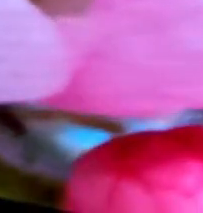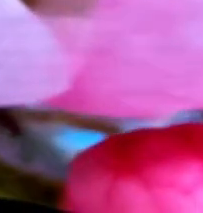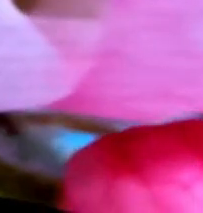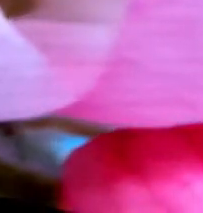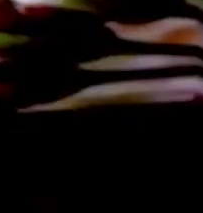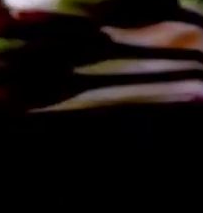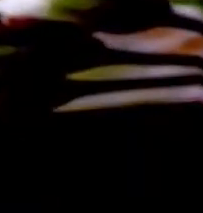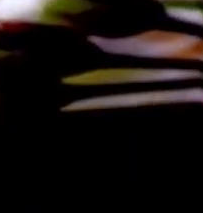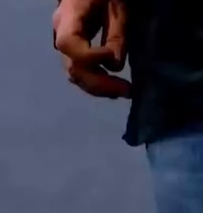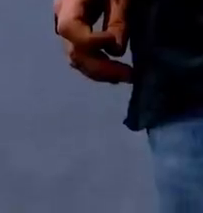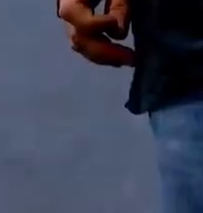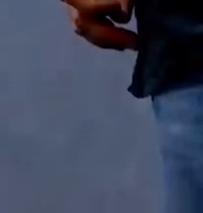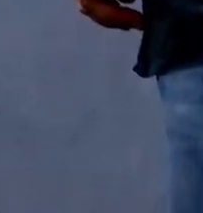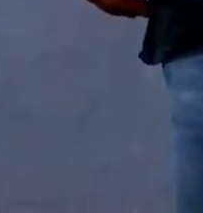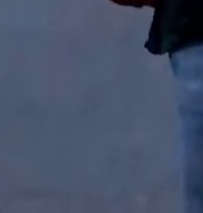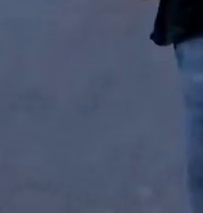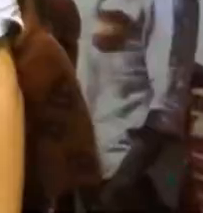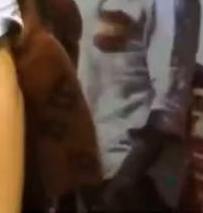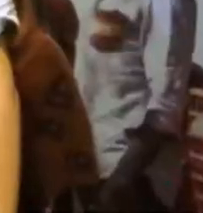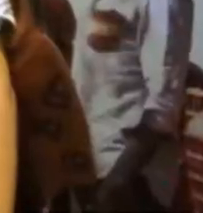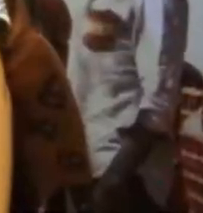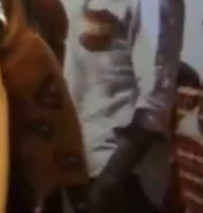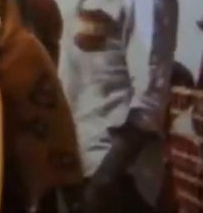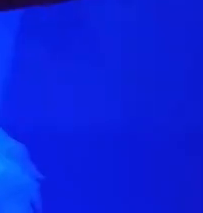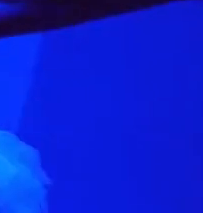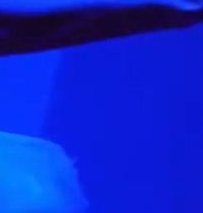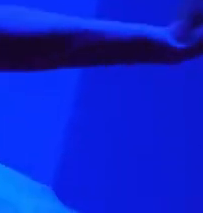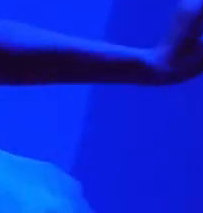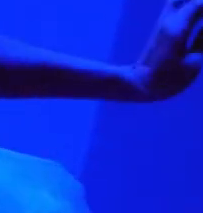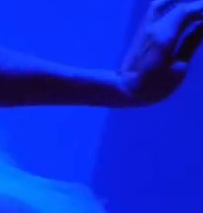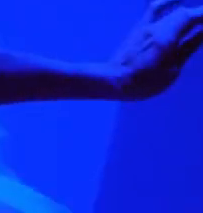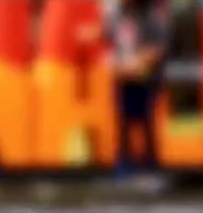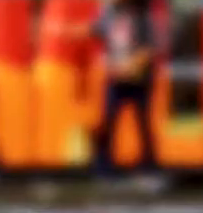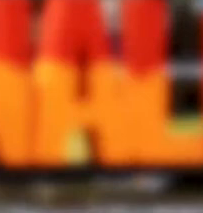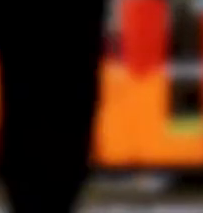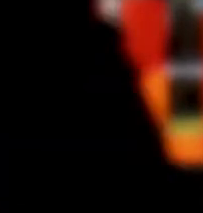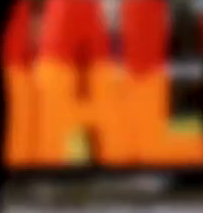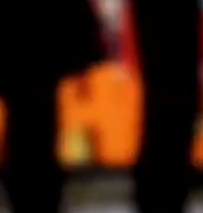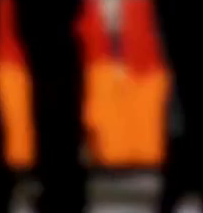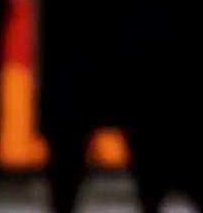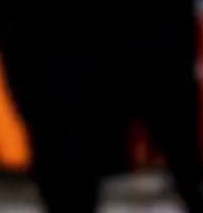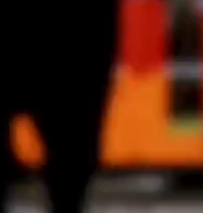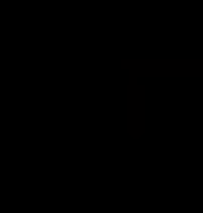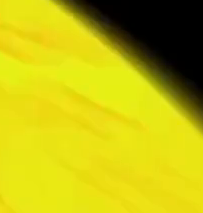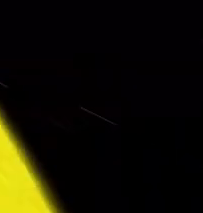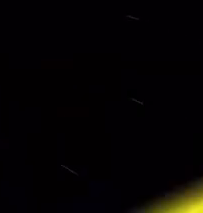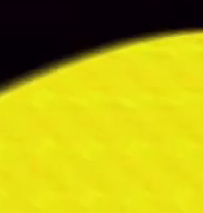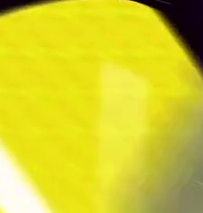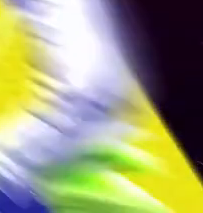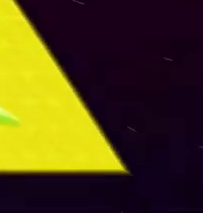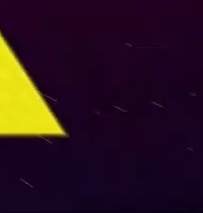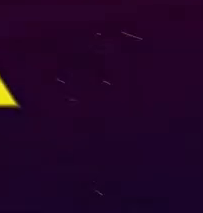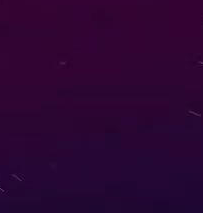a edição especial de 40 anos da Bienal viu irá pensar Suas Emoções